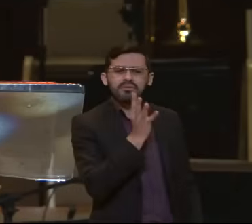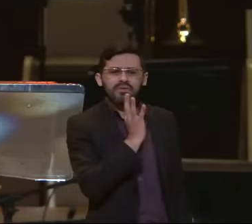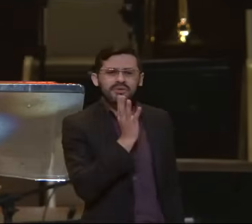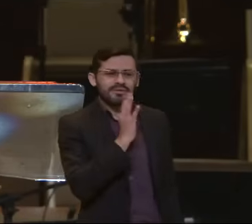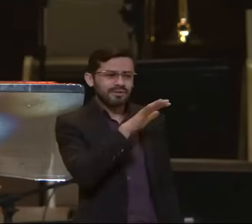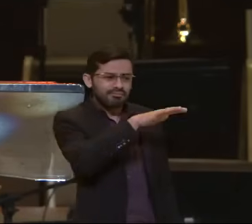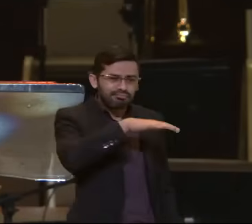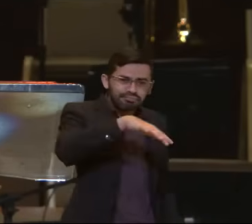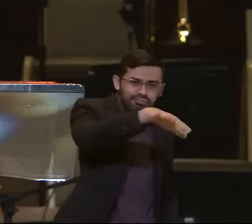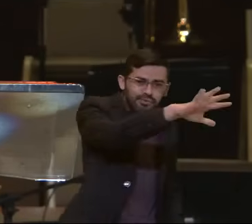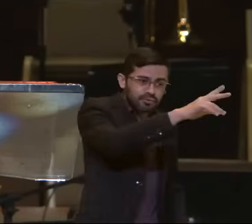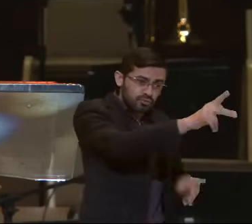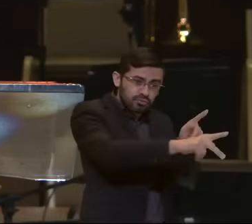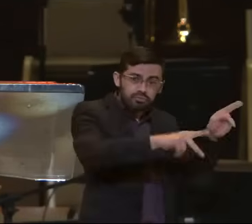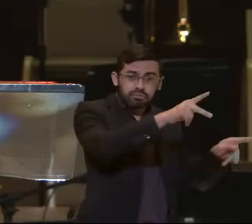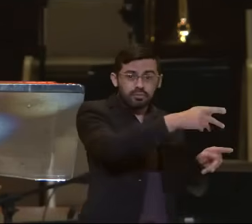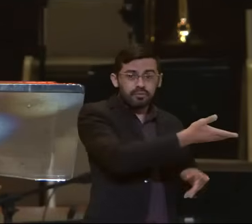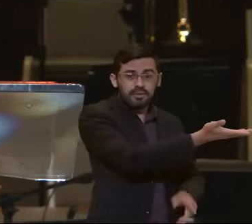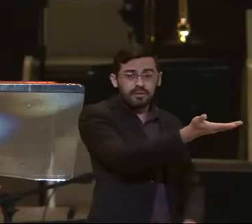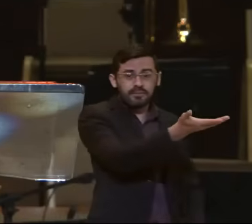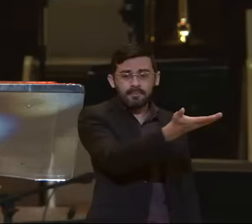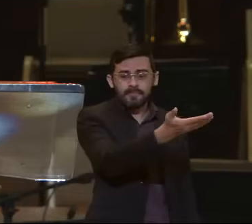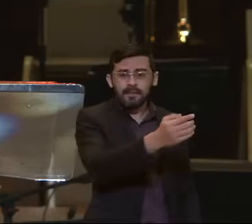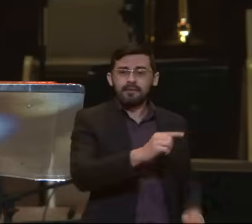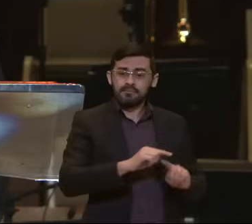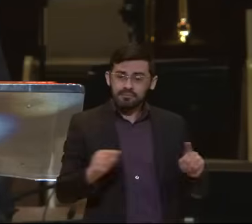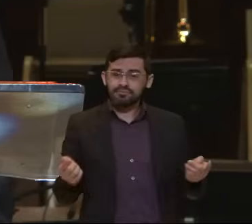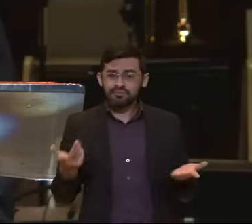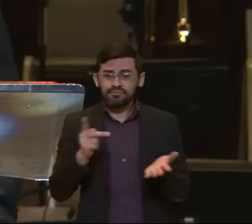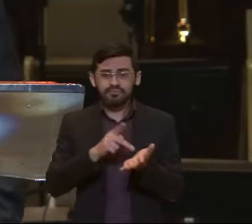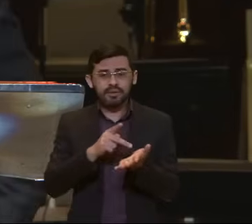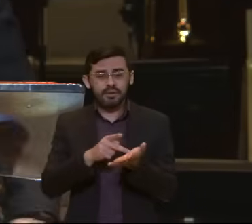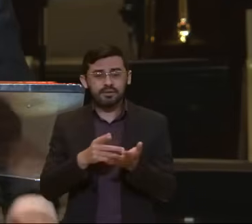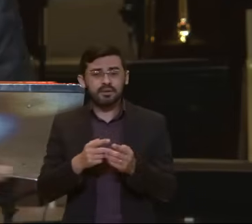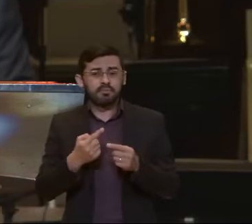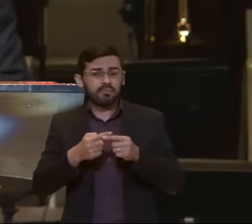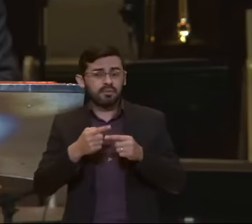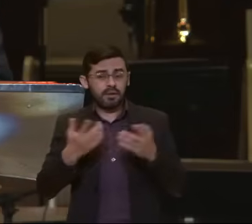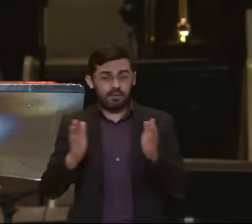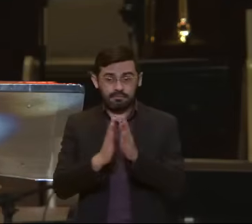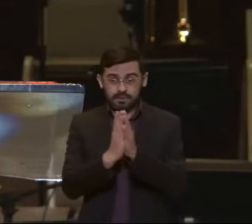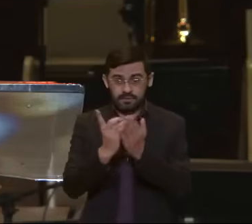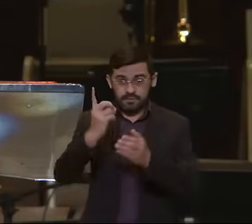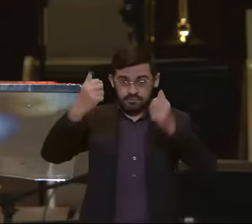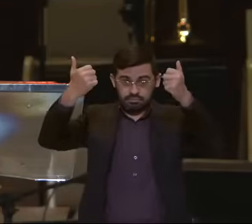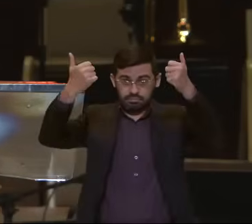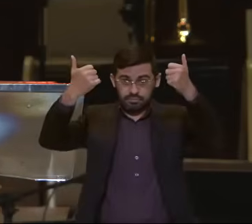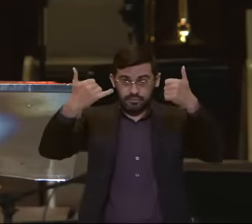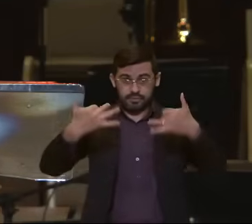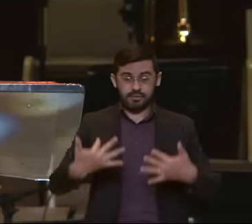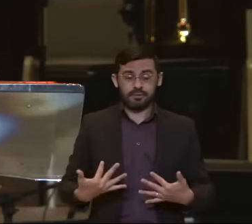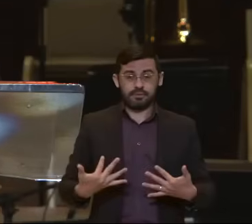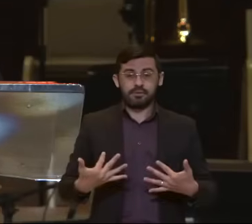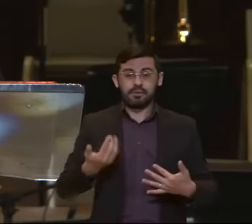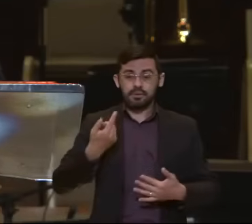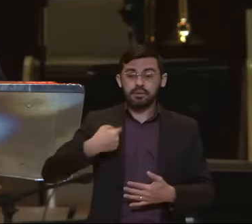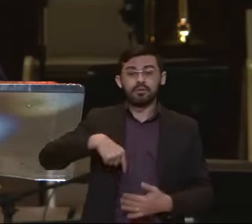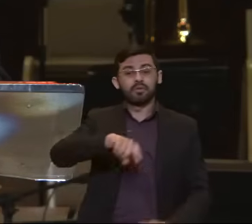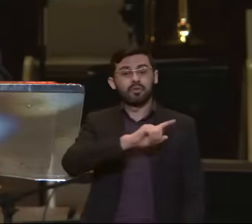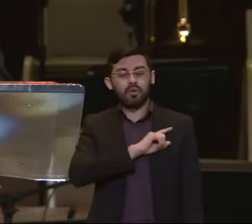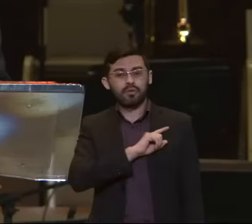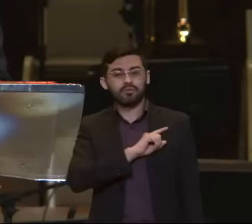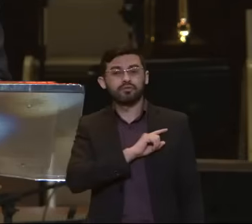falou a respeito disso? Eu acho que tem tudo a ver, pois a Bíblia nos ensina que nós